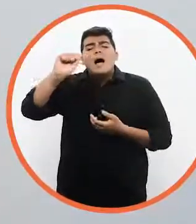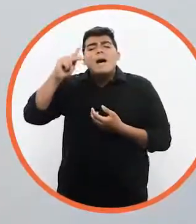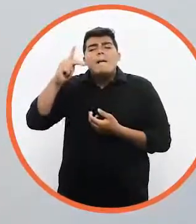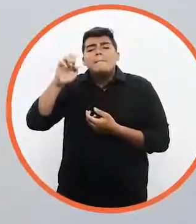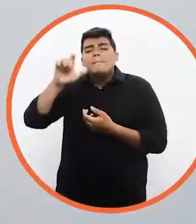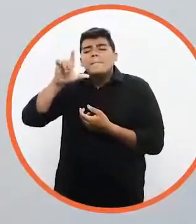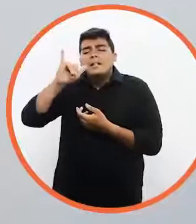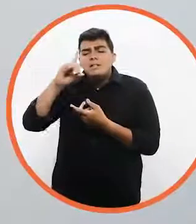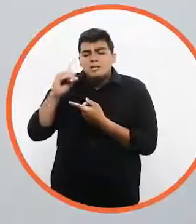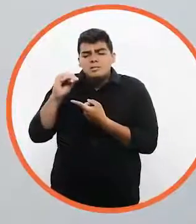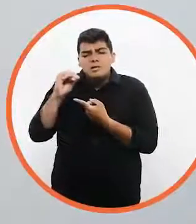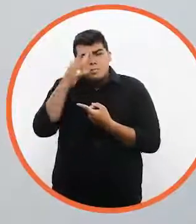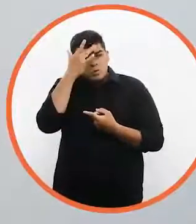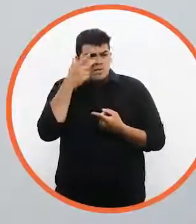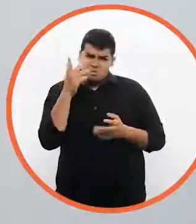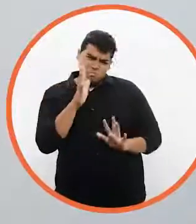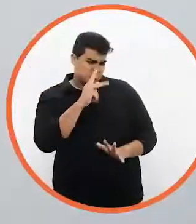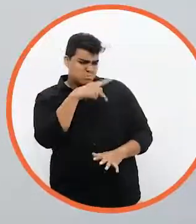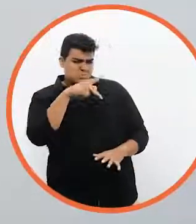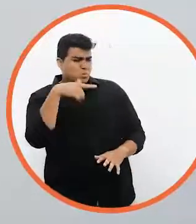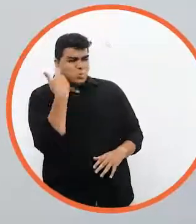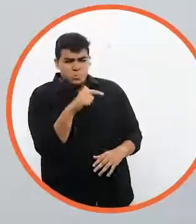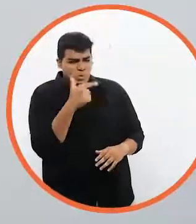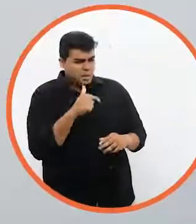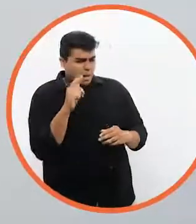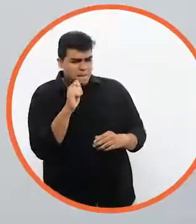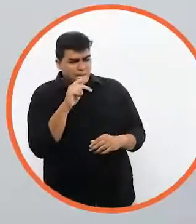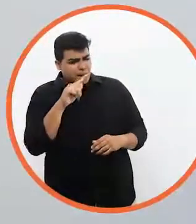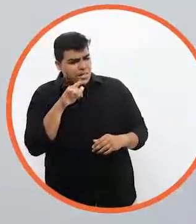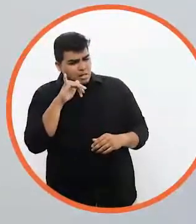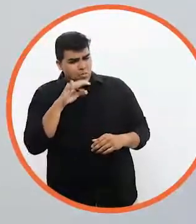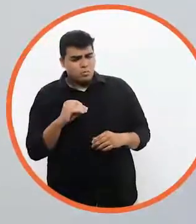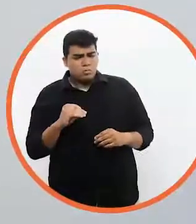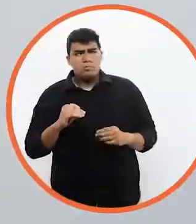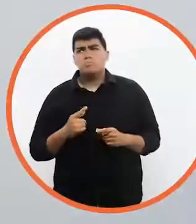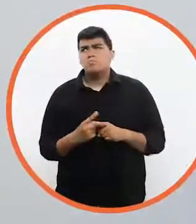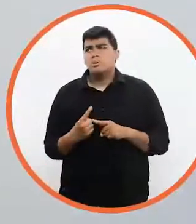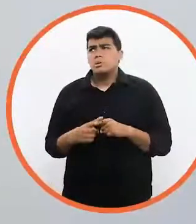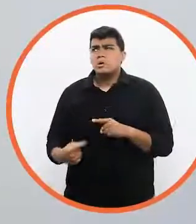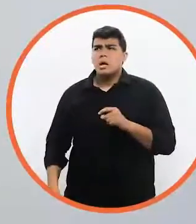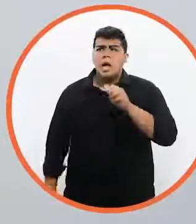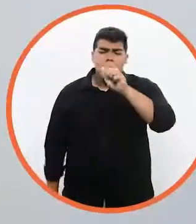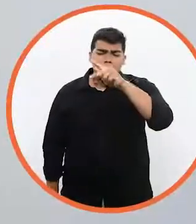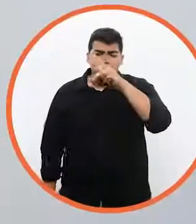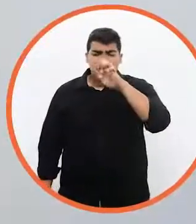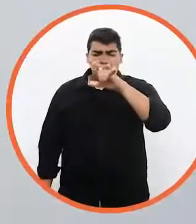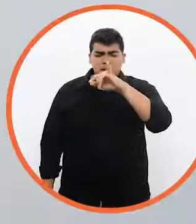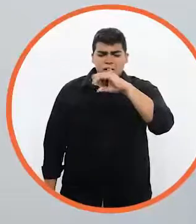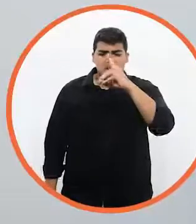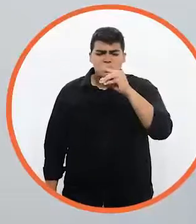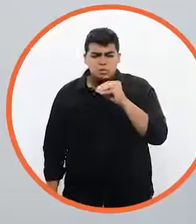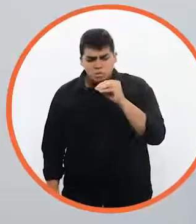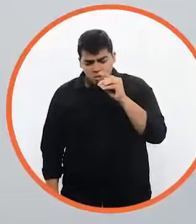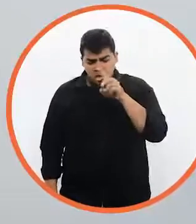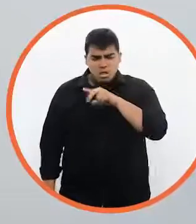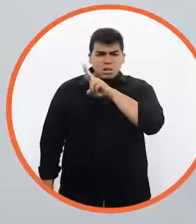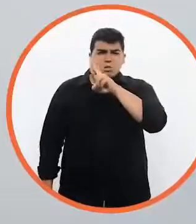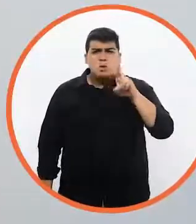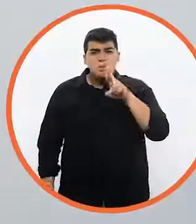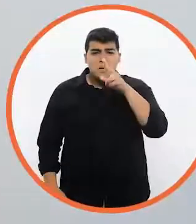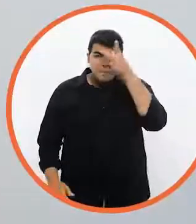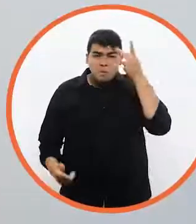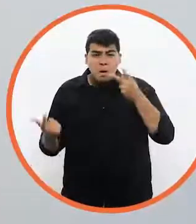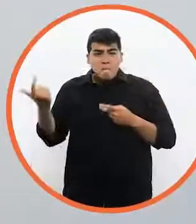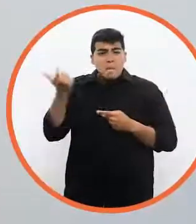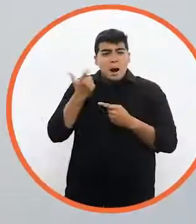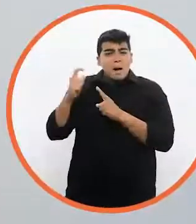alguns alunos digam assim: professor, eu não tenho apelido. Porque a gente imagina, apelido é aquele nome que um colega coloca na gente, geralmente são